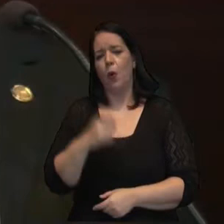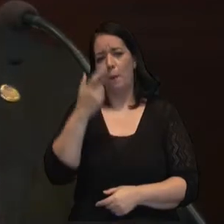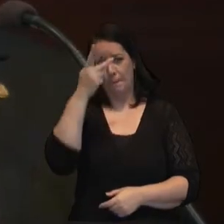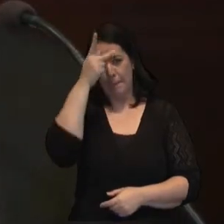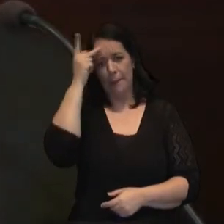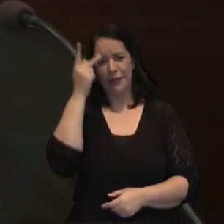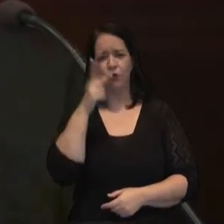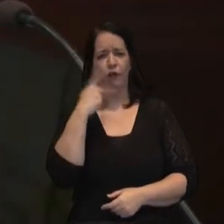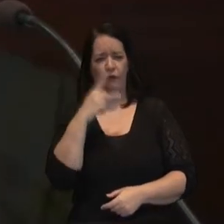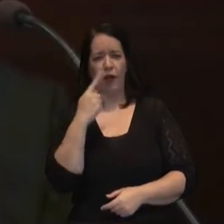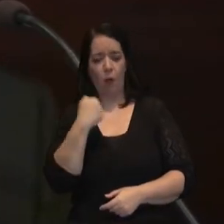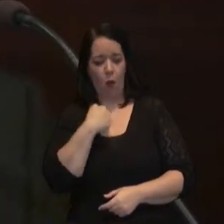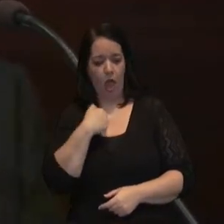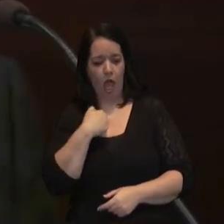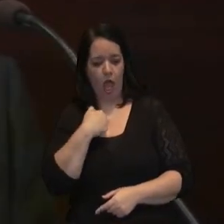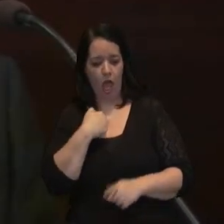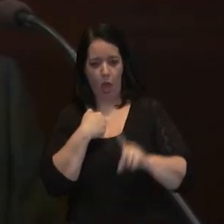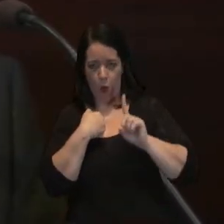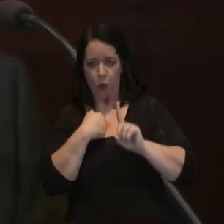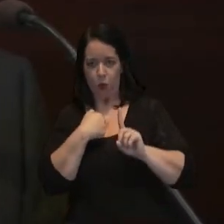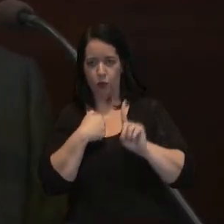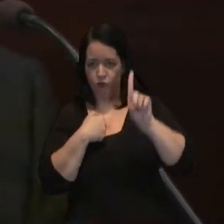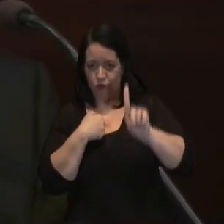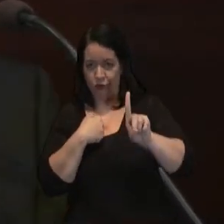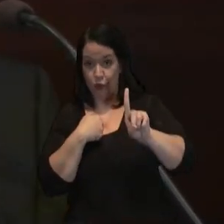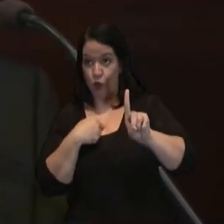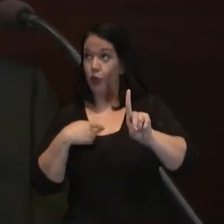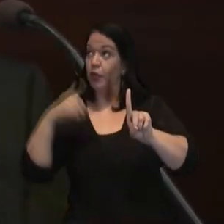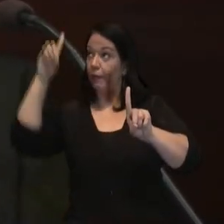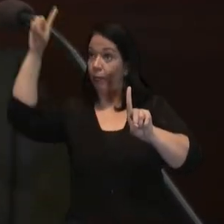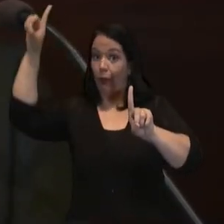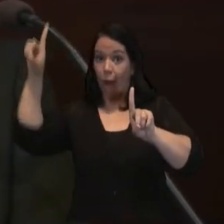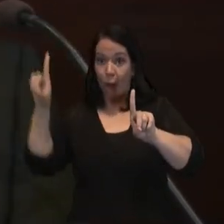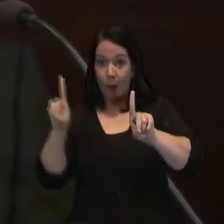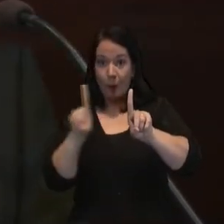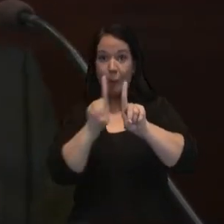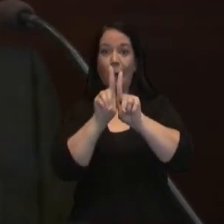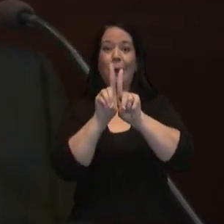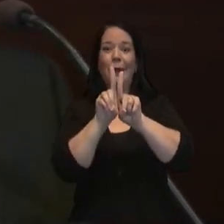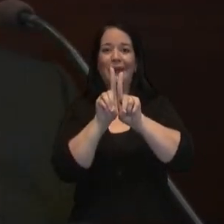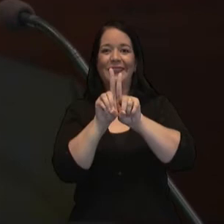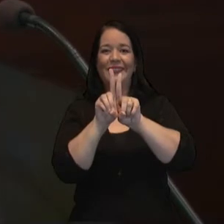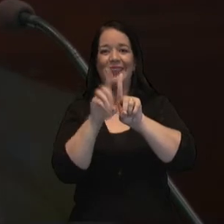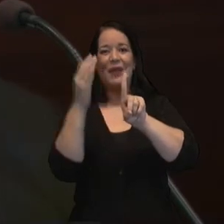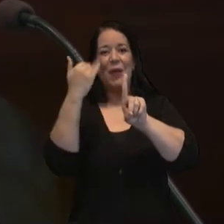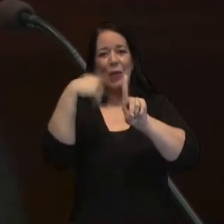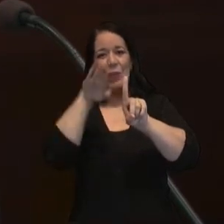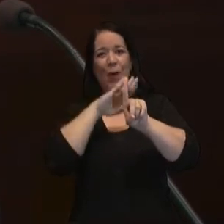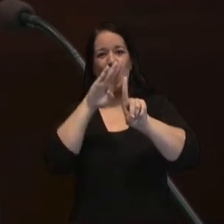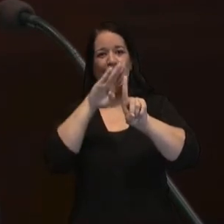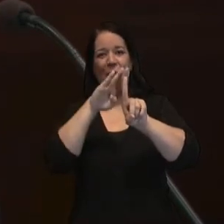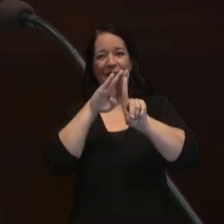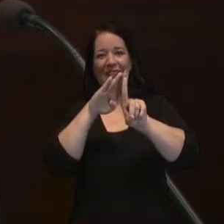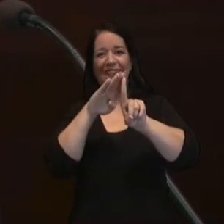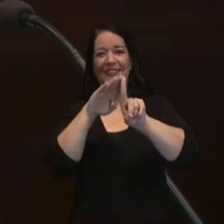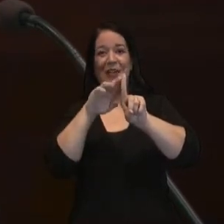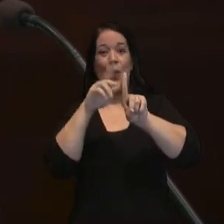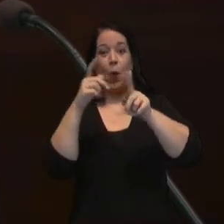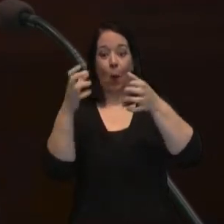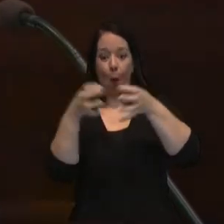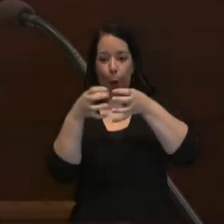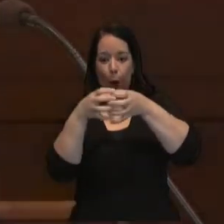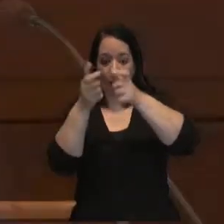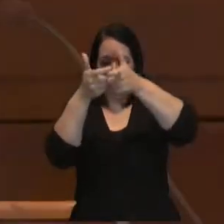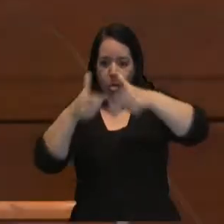nós somos maioria. Perdoem a falta de concordância. Eu mais Deus,